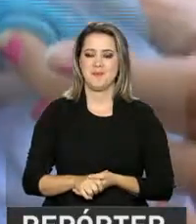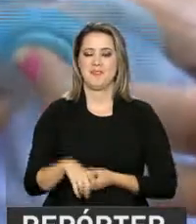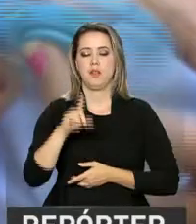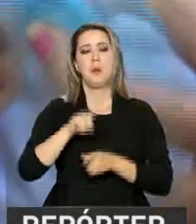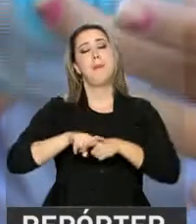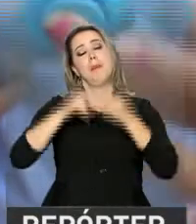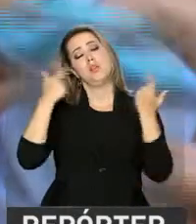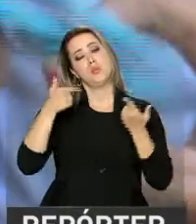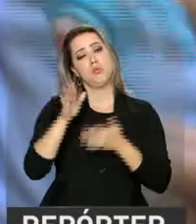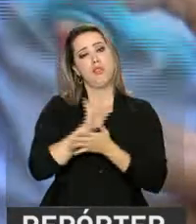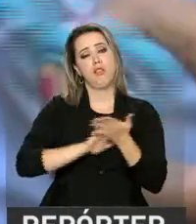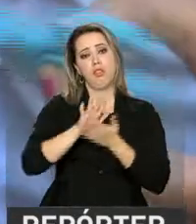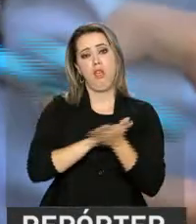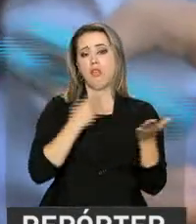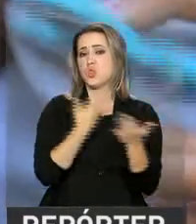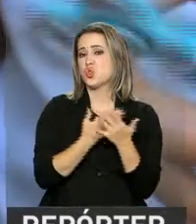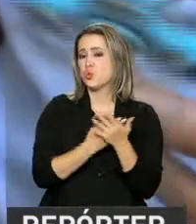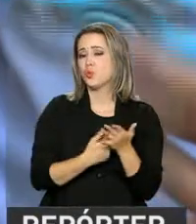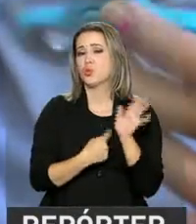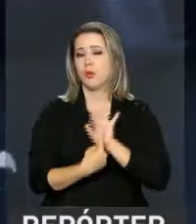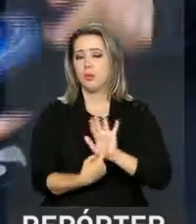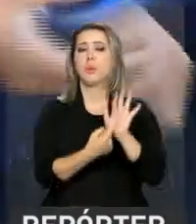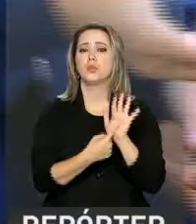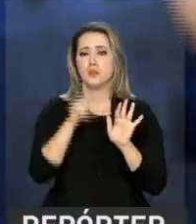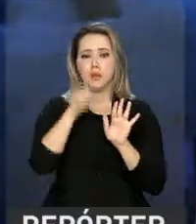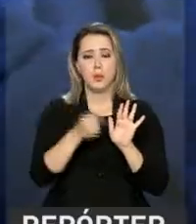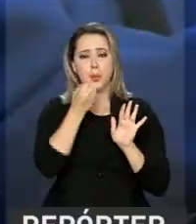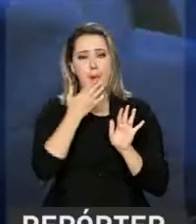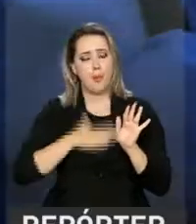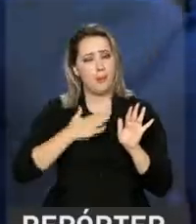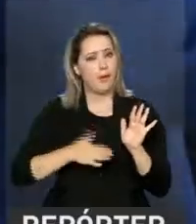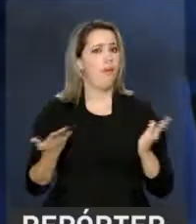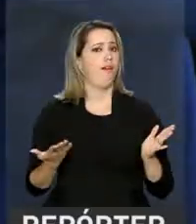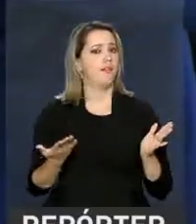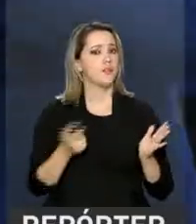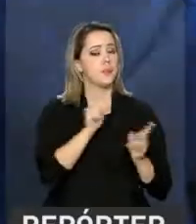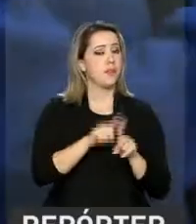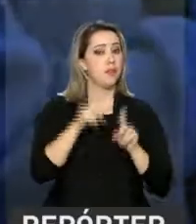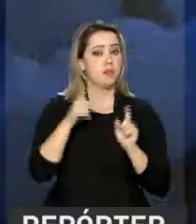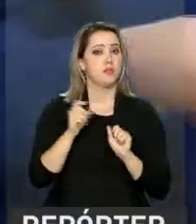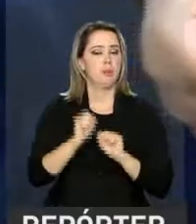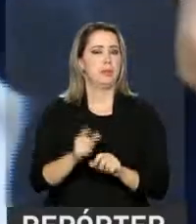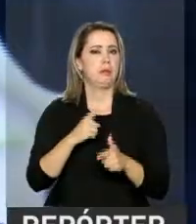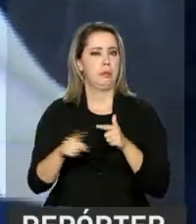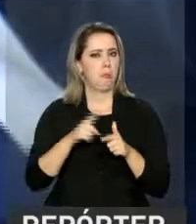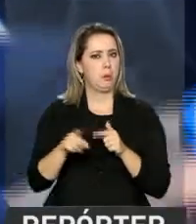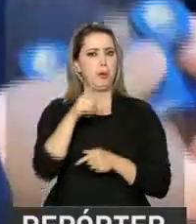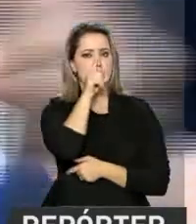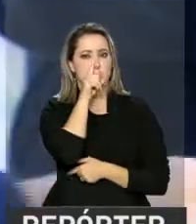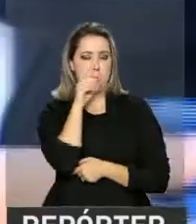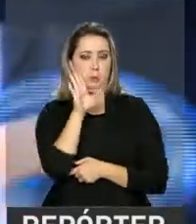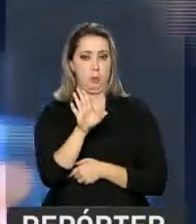não há nenhuma comprovação das propriedades terapêuticas além disso essa brincadeira também pode trazer risco eo inmetro